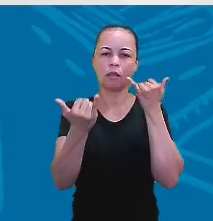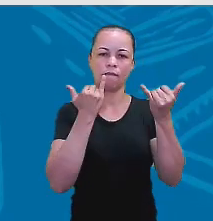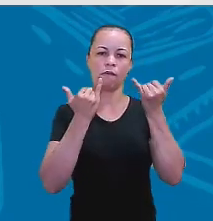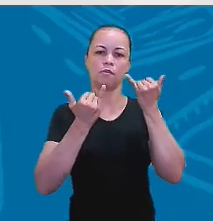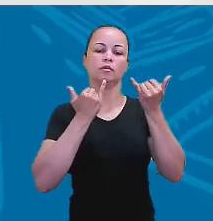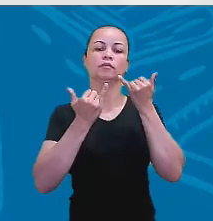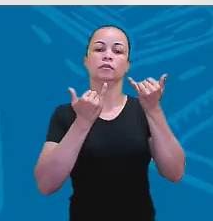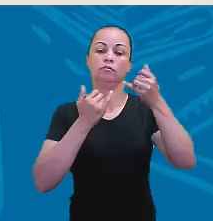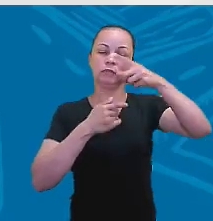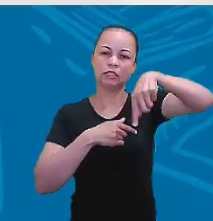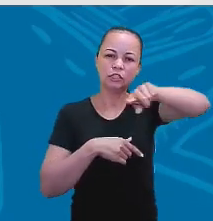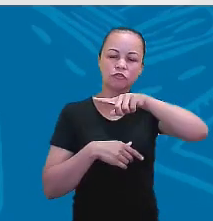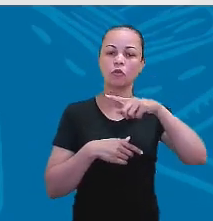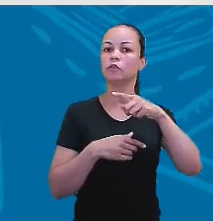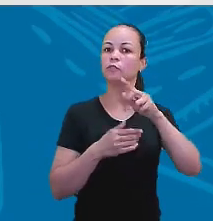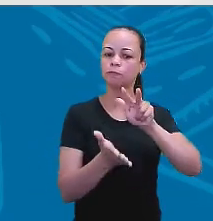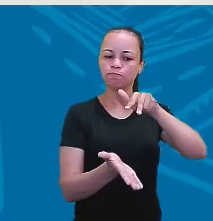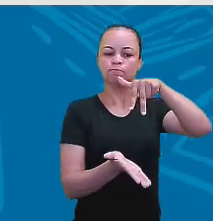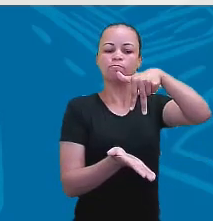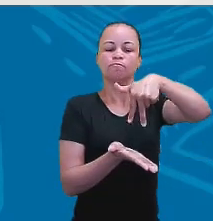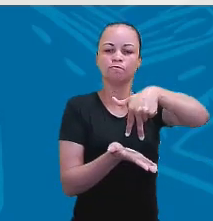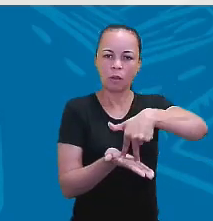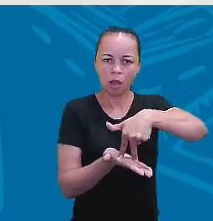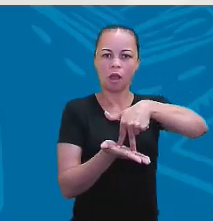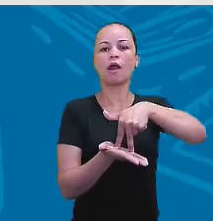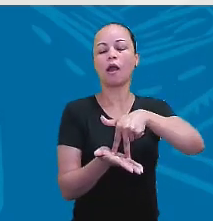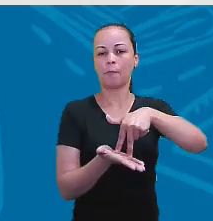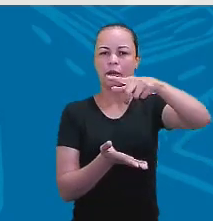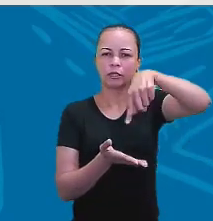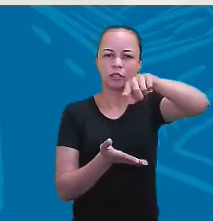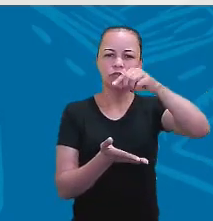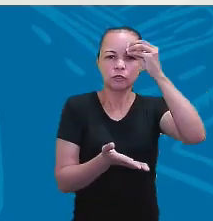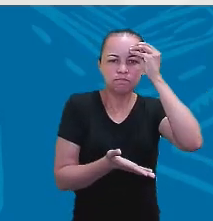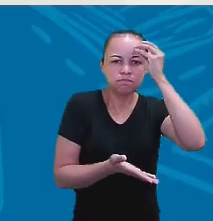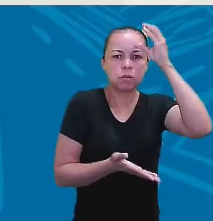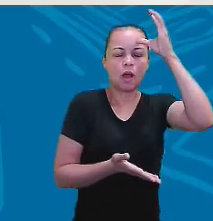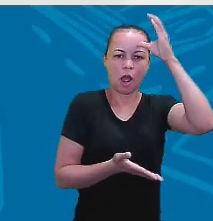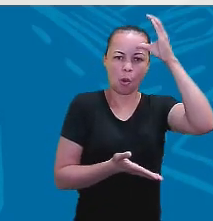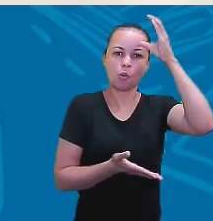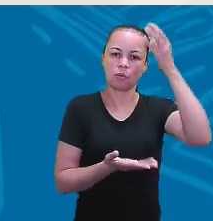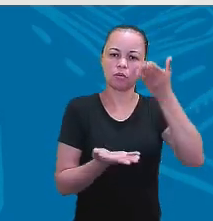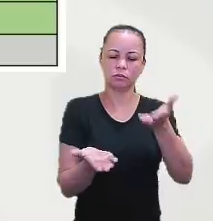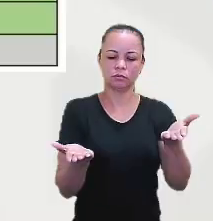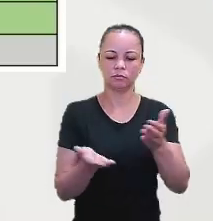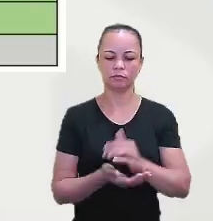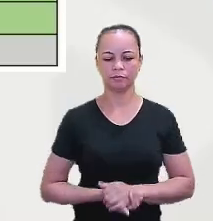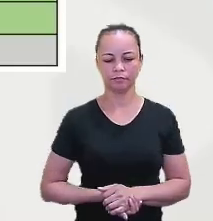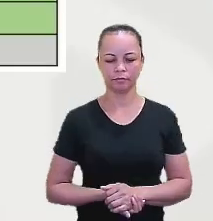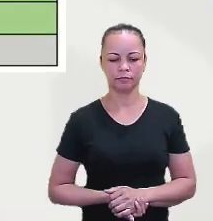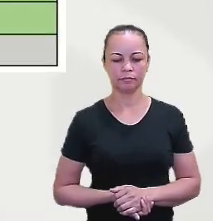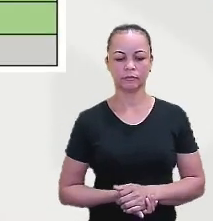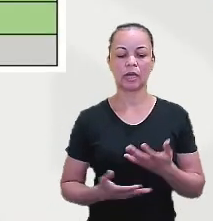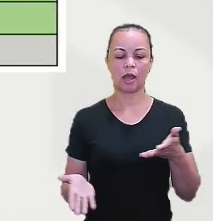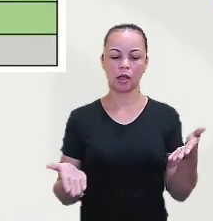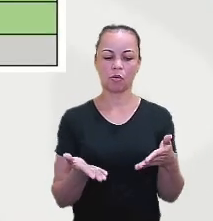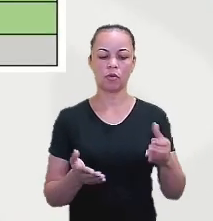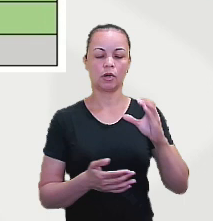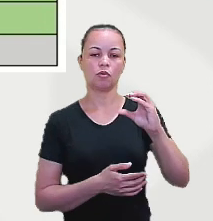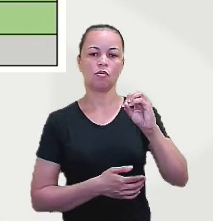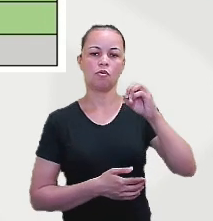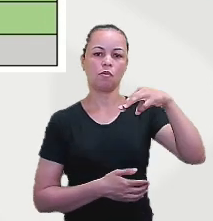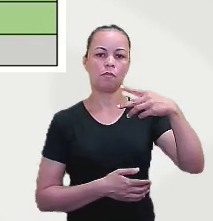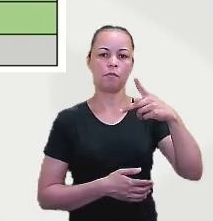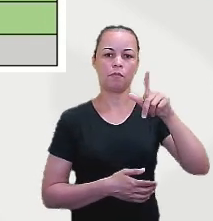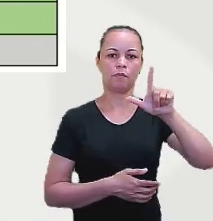você possa dar saltos gigantescos para o teu aprender. Abre novamente essa imagem aí, por favor, complexo de Golgi,